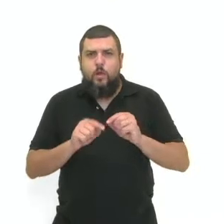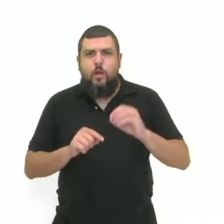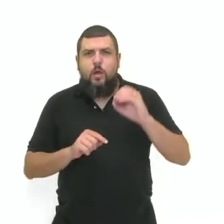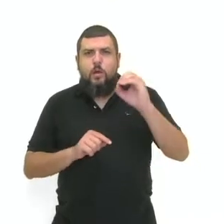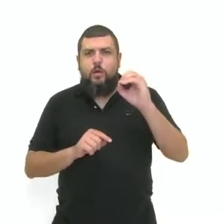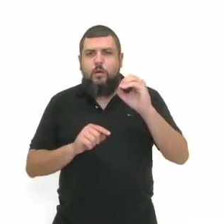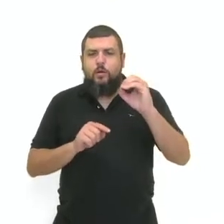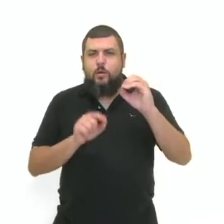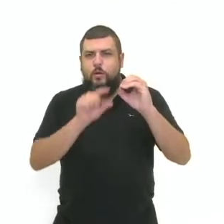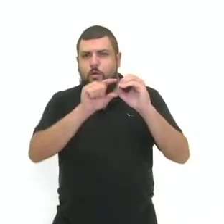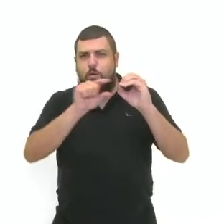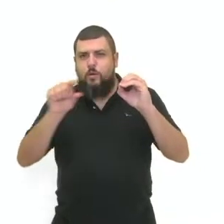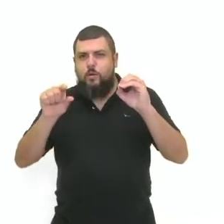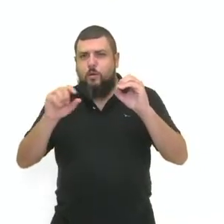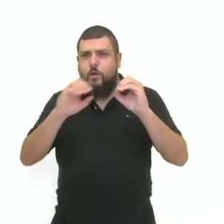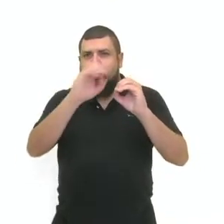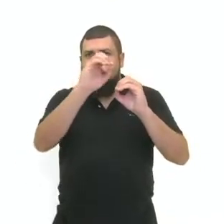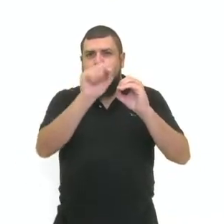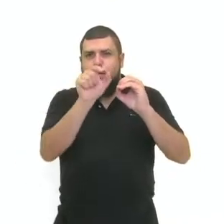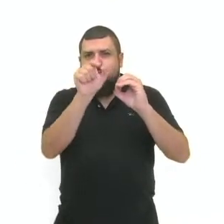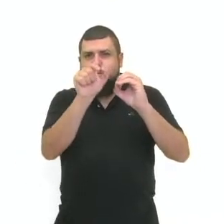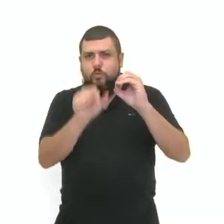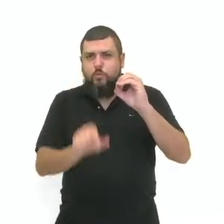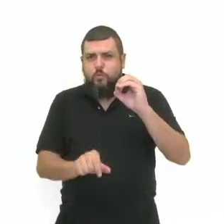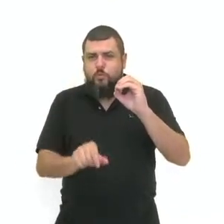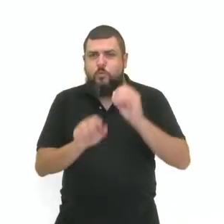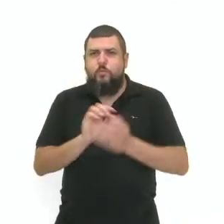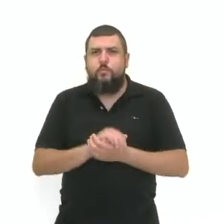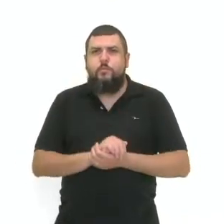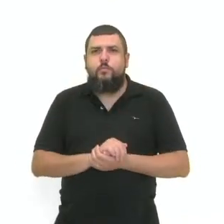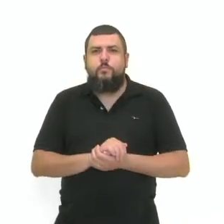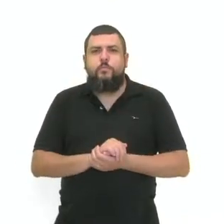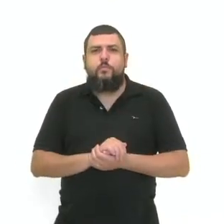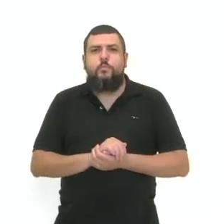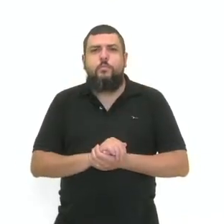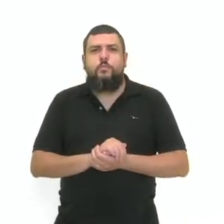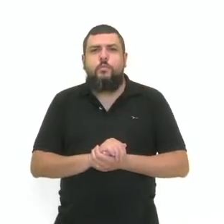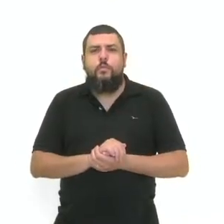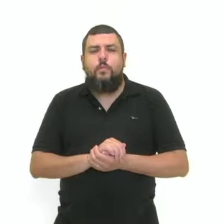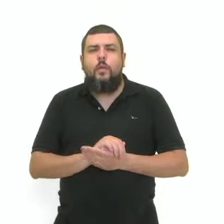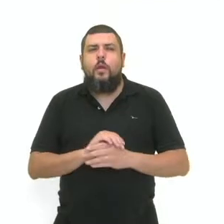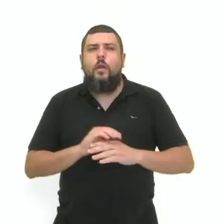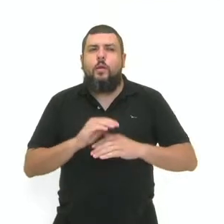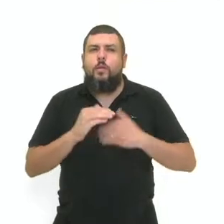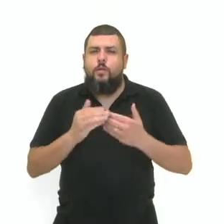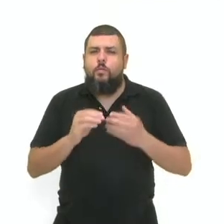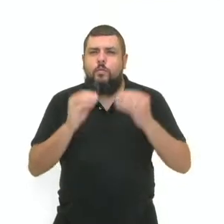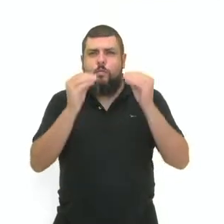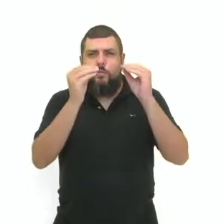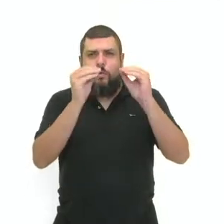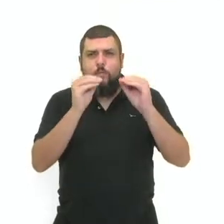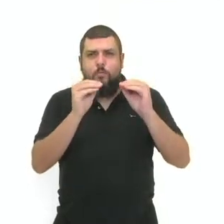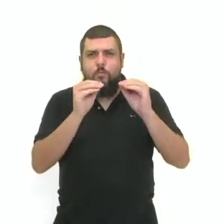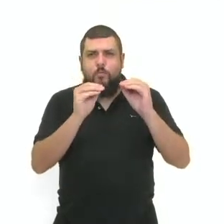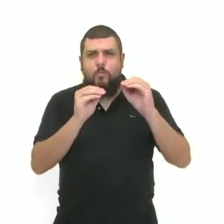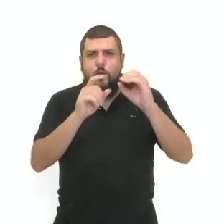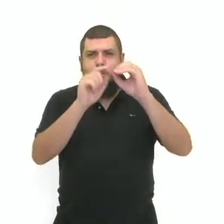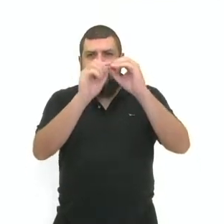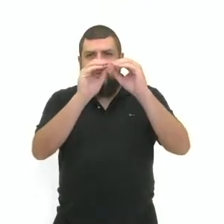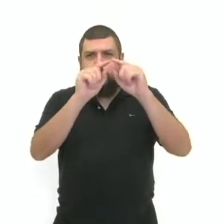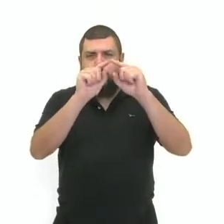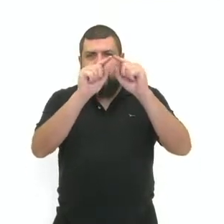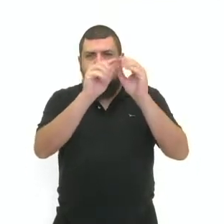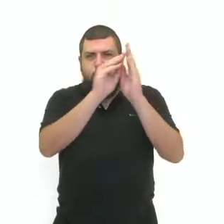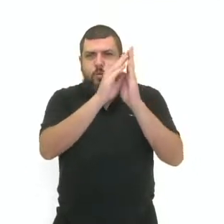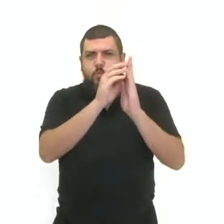de colunas. E a partir daí, nós vamos então montar este triângulo. Então, no decorrer da aula, eu